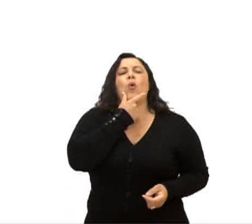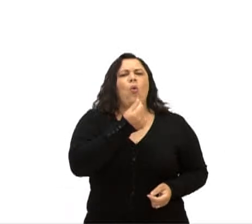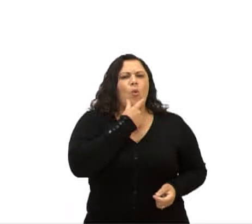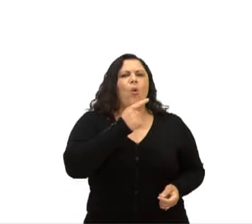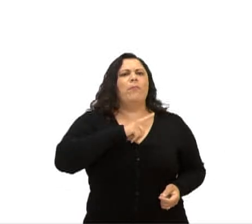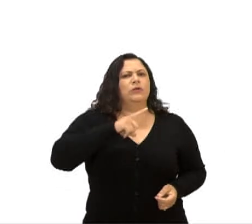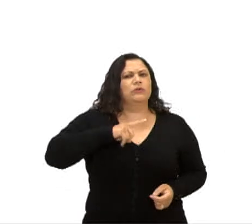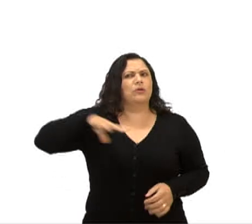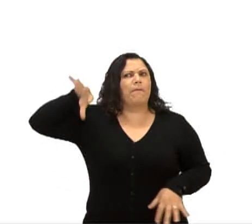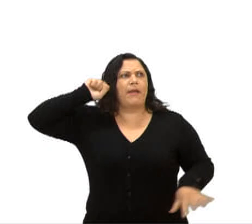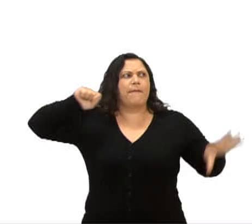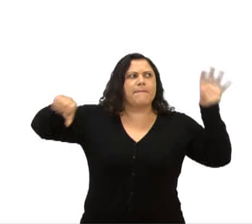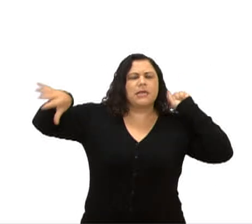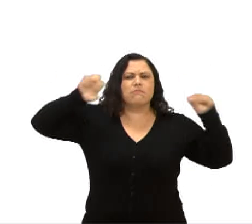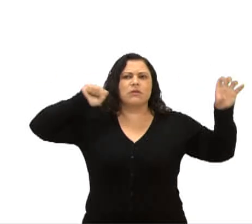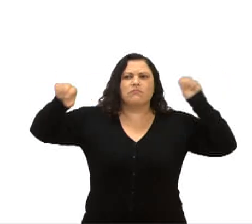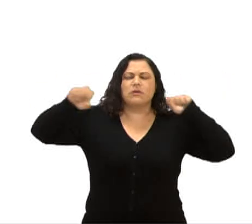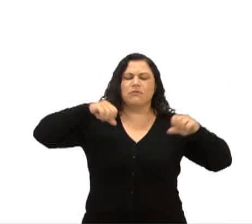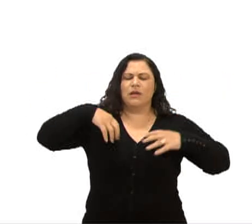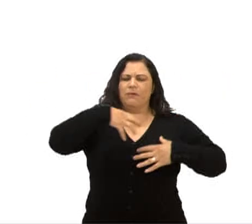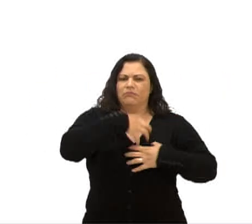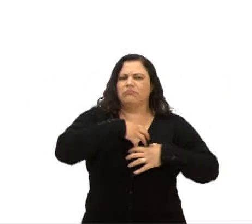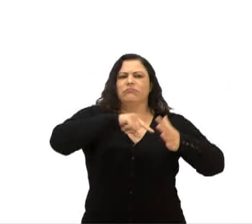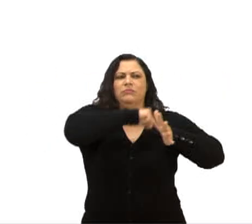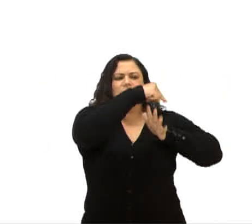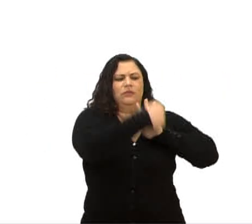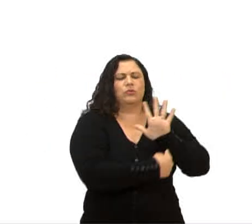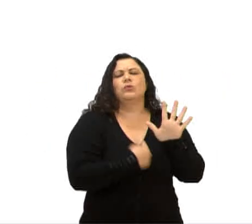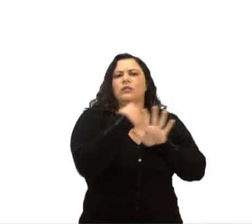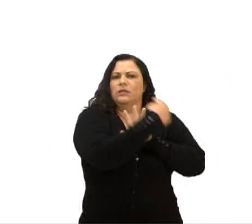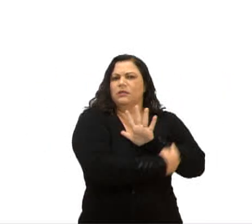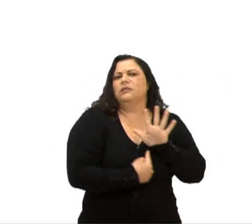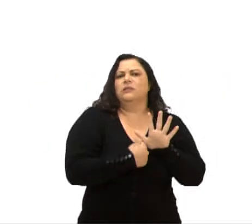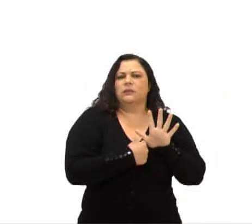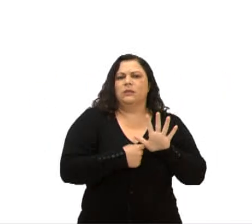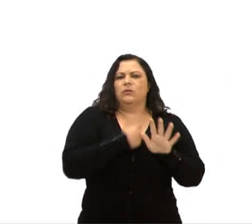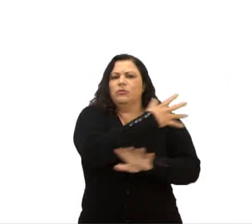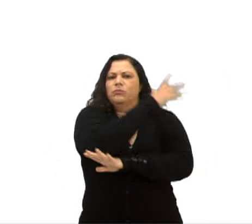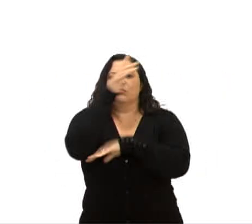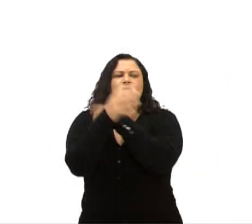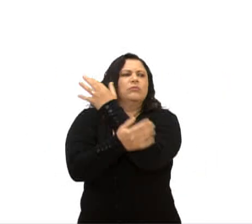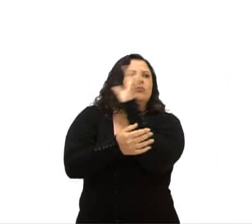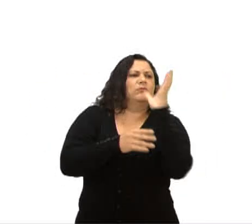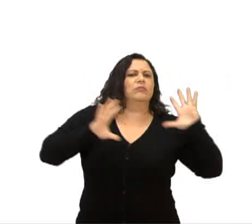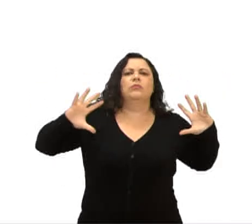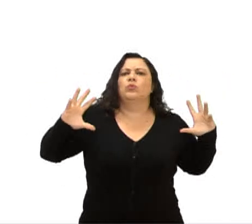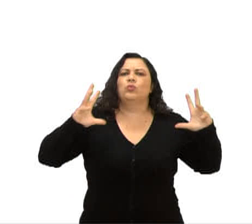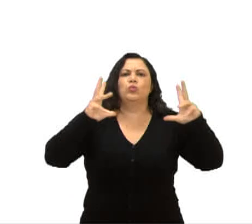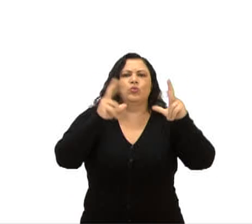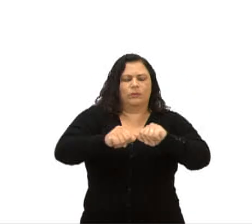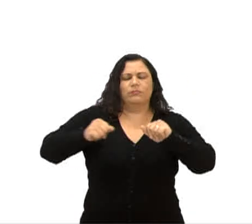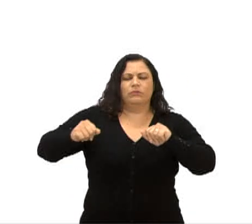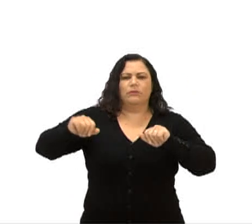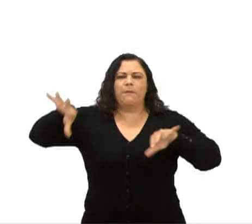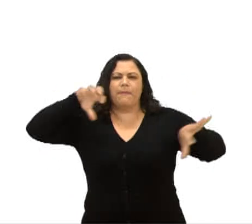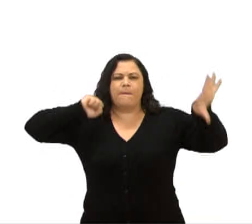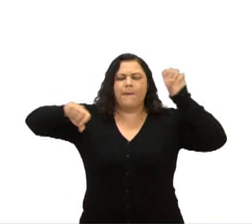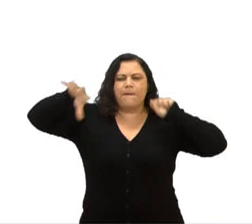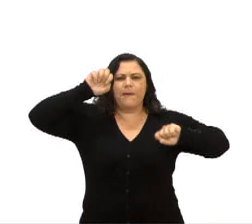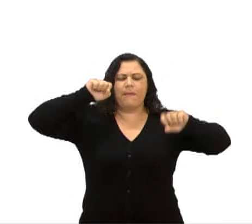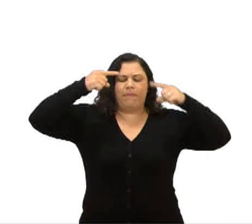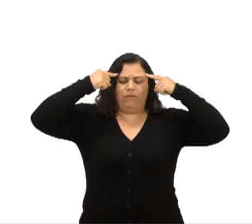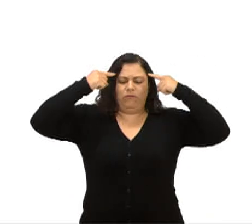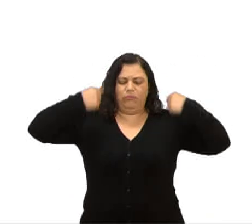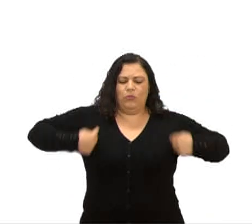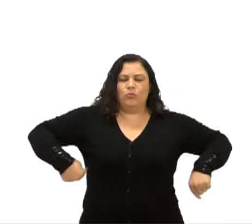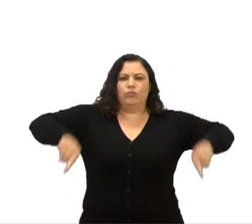receptores sensoriais, através dos quais recebe informações do meio ambiente, enviando-as ao encéfalo, que as processa.